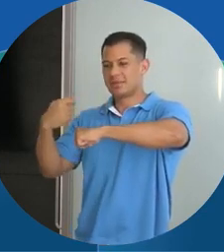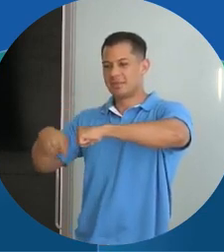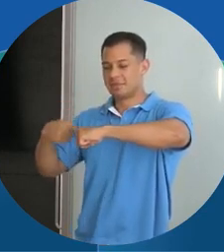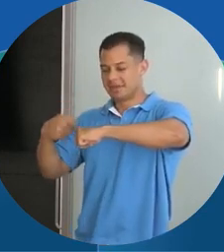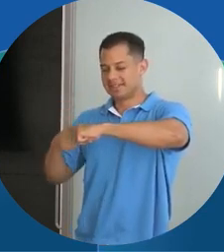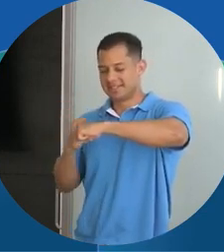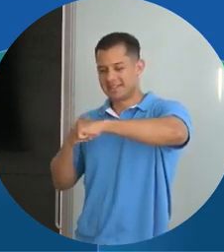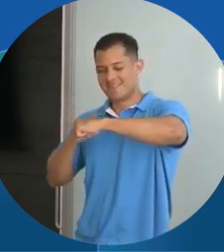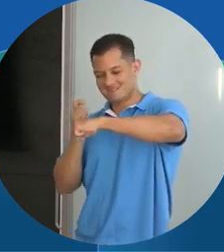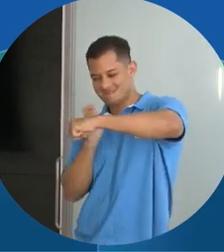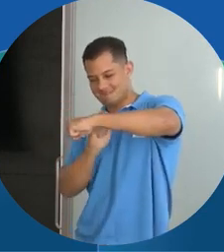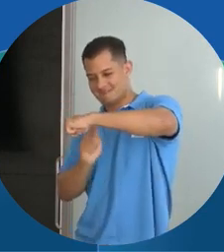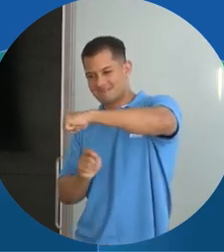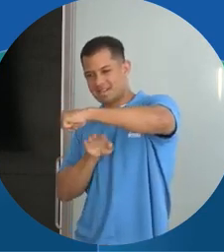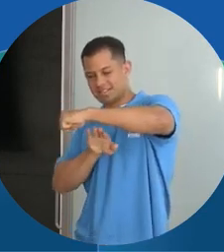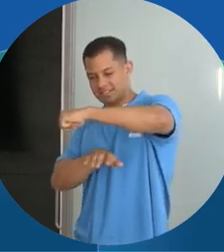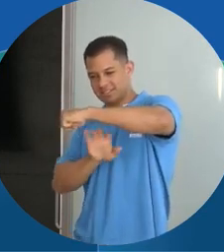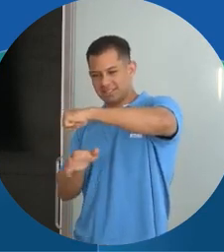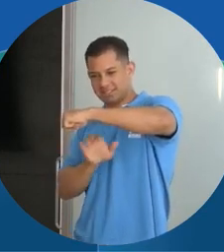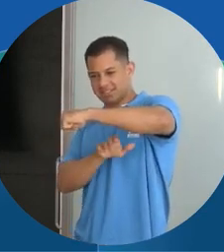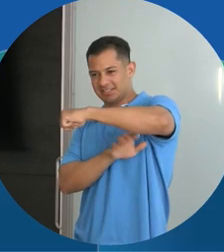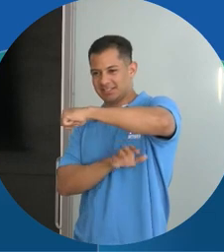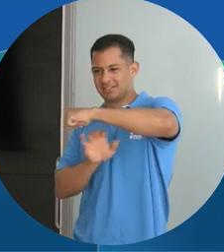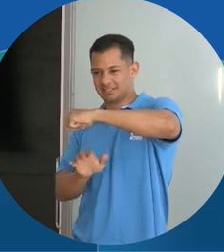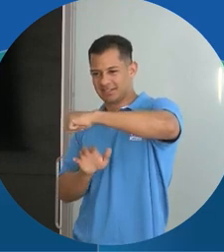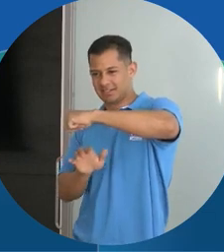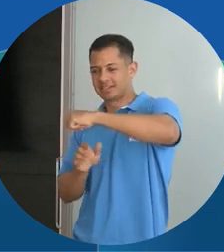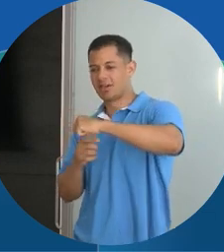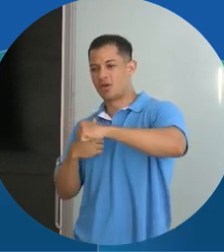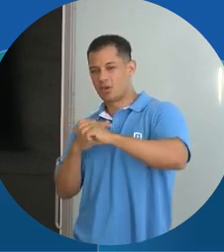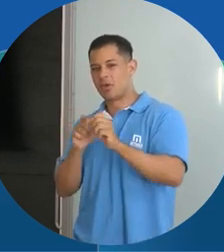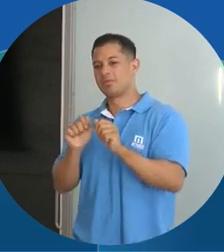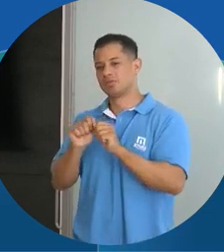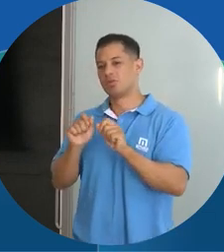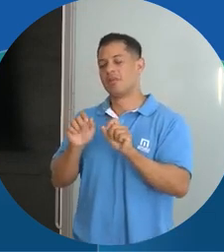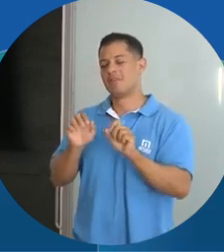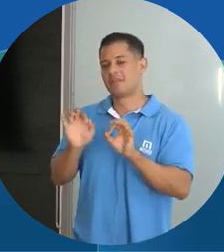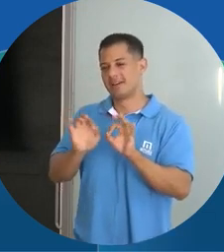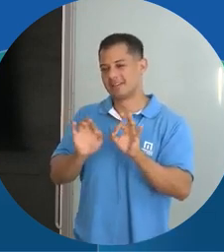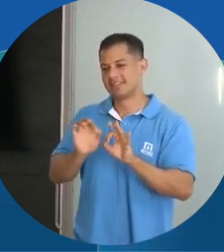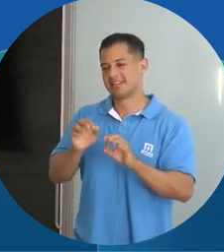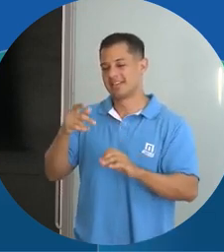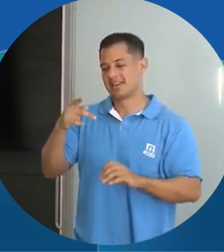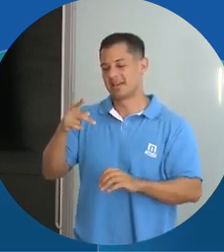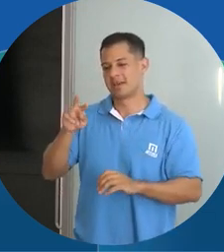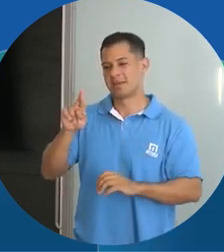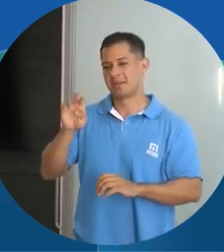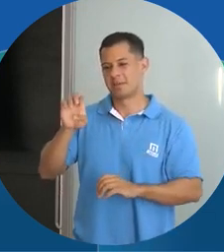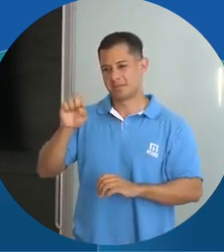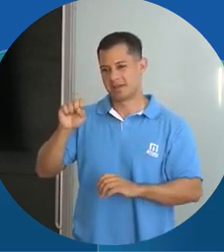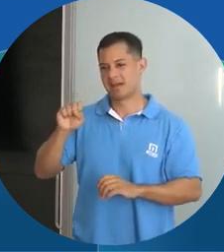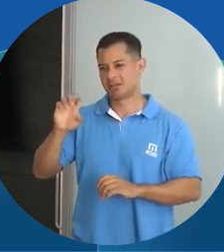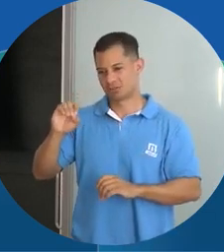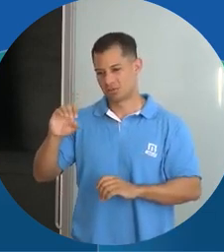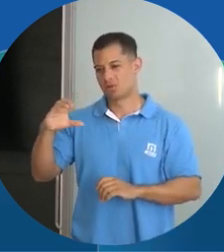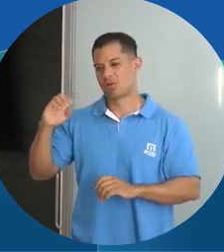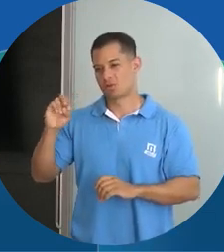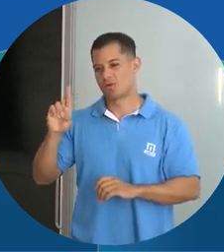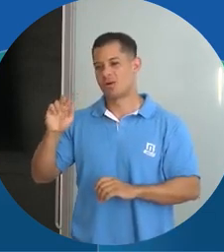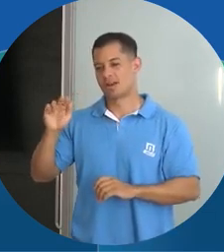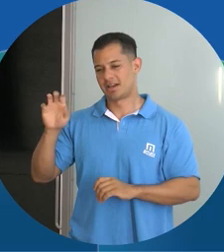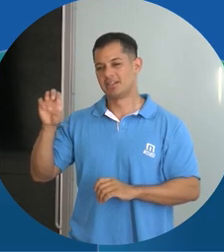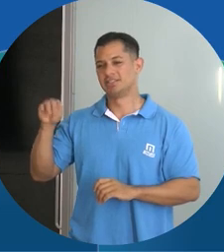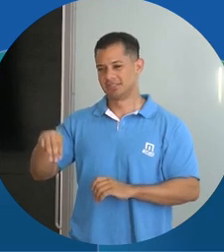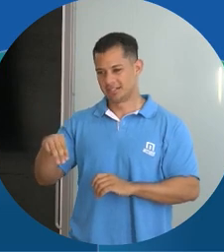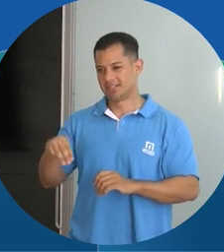né? Então, nesse caso, as pré-ancoragens foi feito um reforço do bloco ao entorno, no entorno do